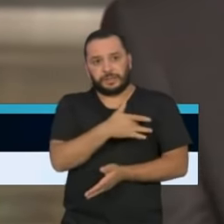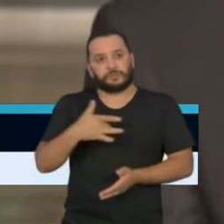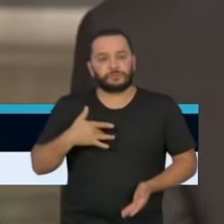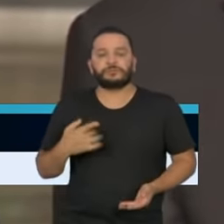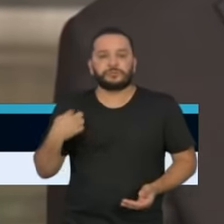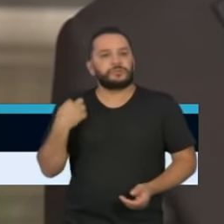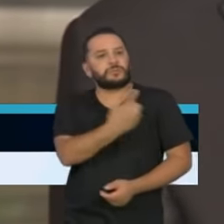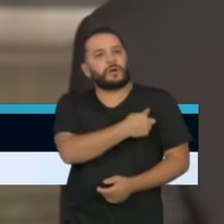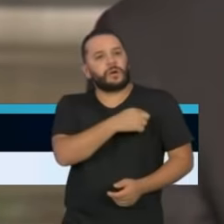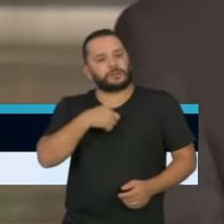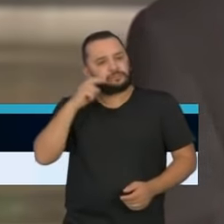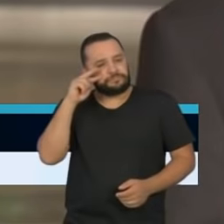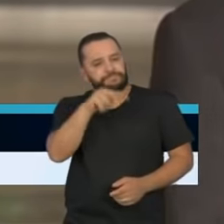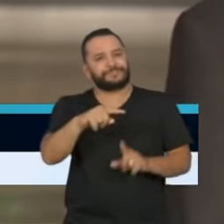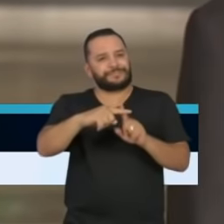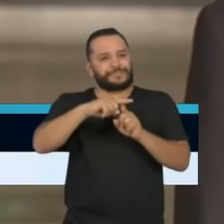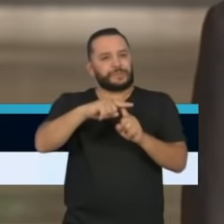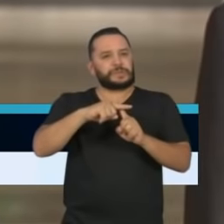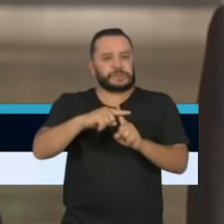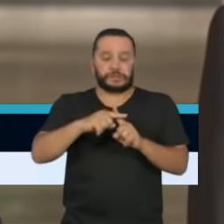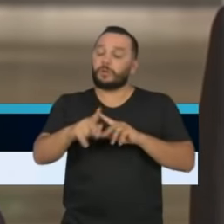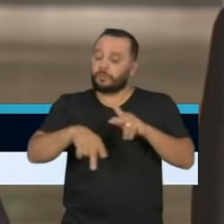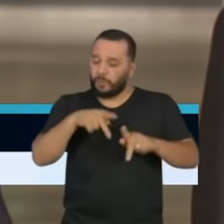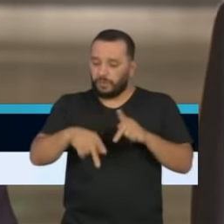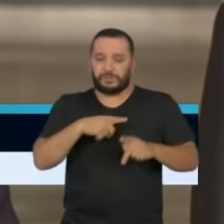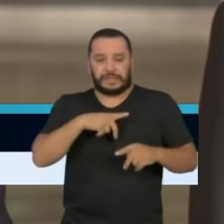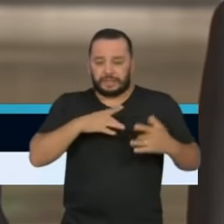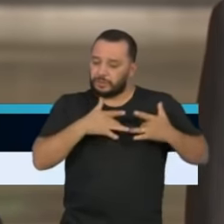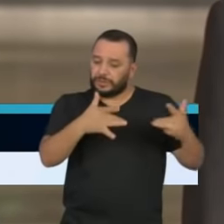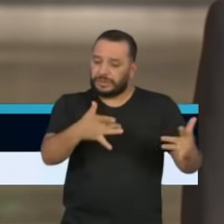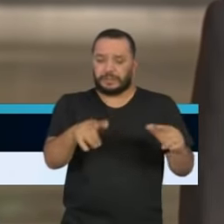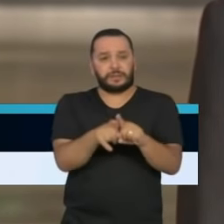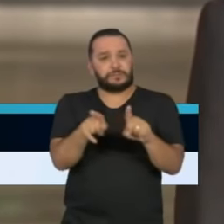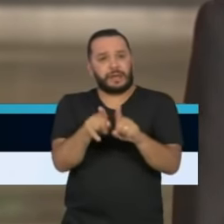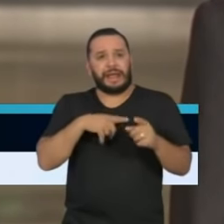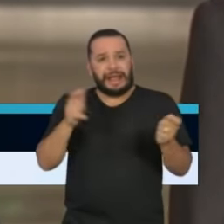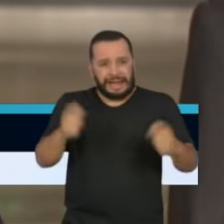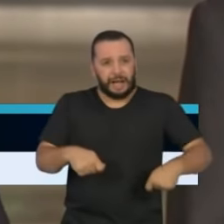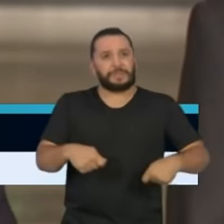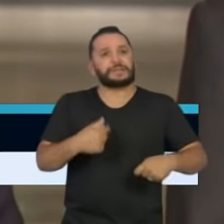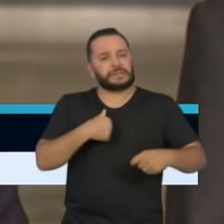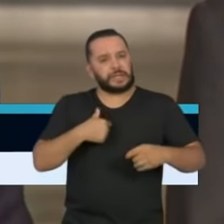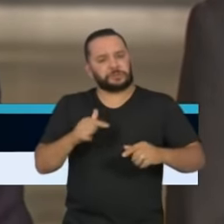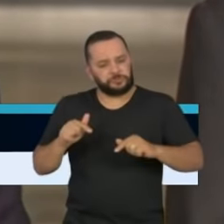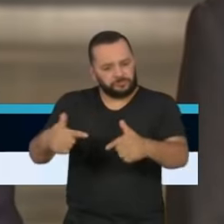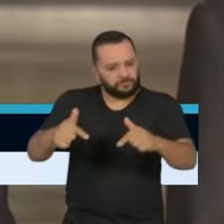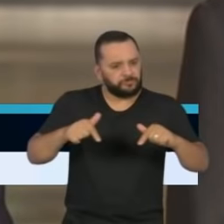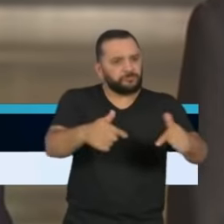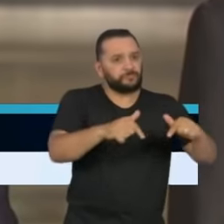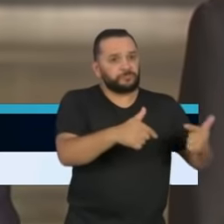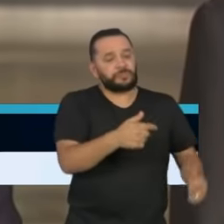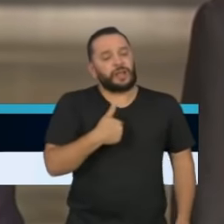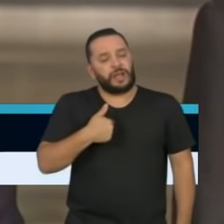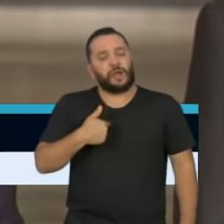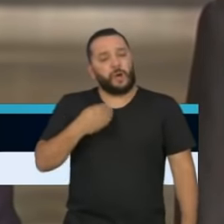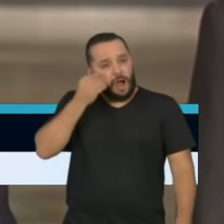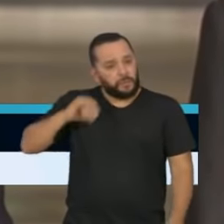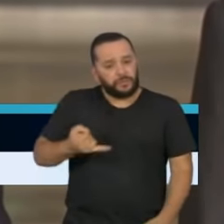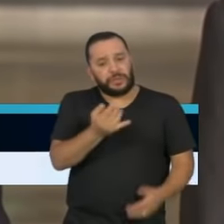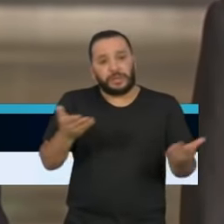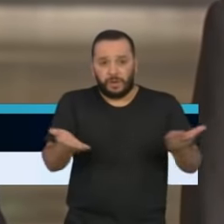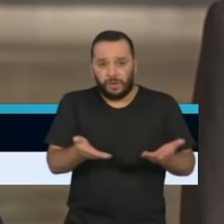ela é positiva, a população tem mostrado solidariedade e capacidade de reagir solidariamente. Aliás, aproveito a oportunidade para